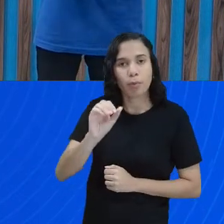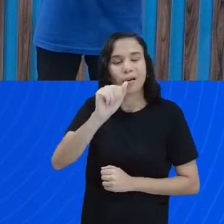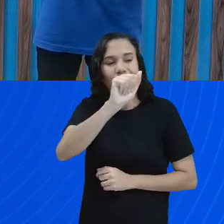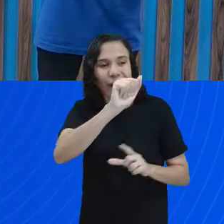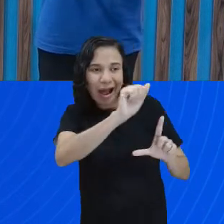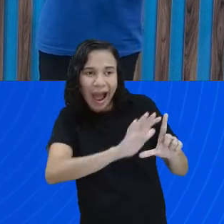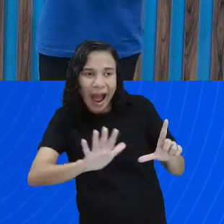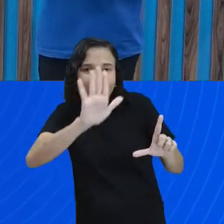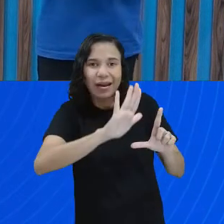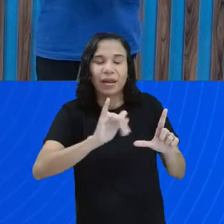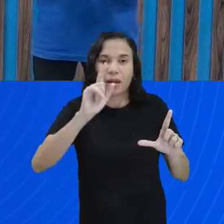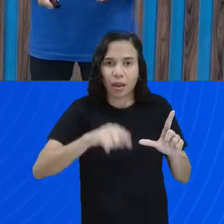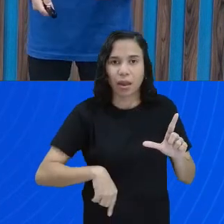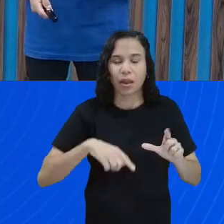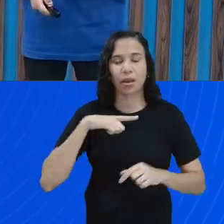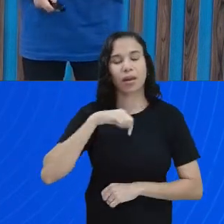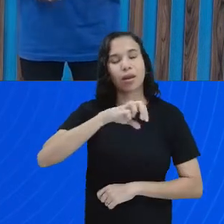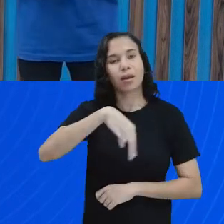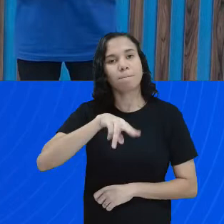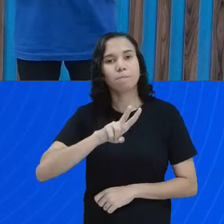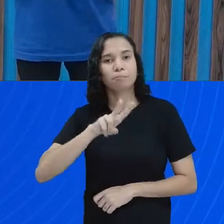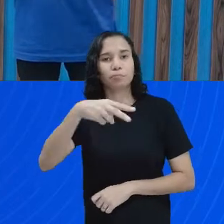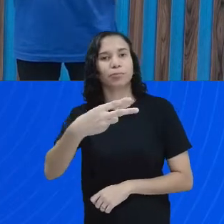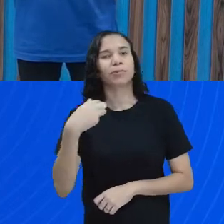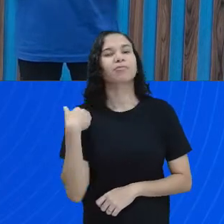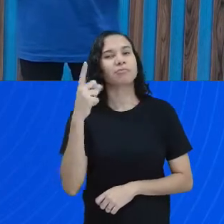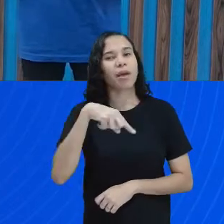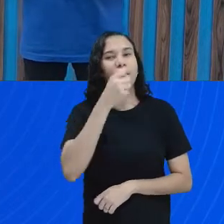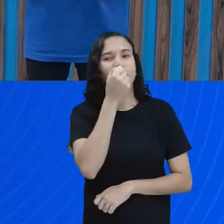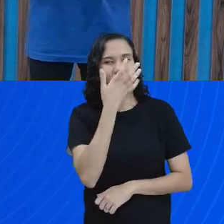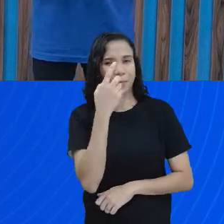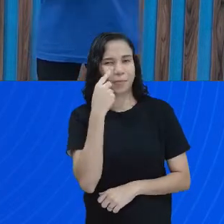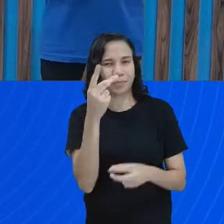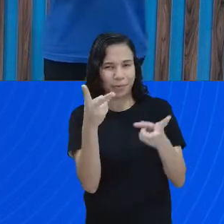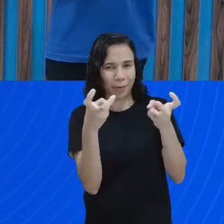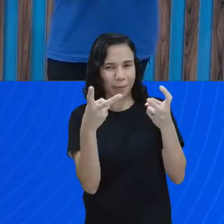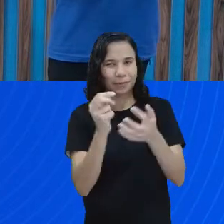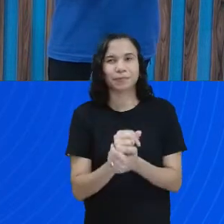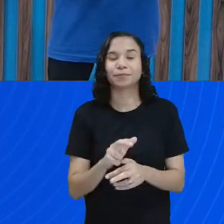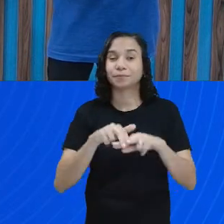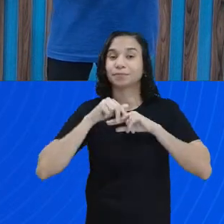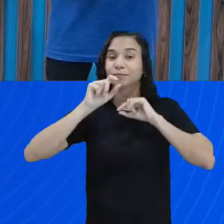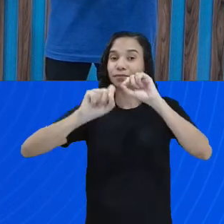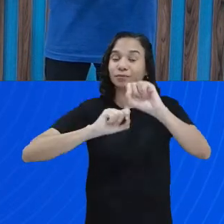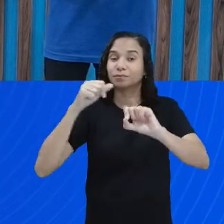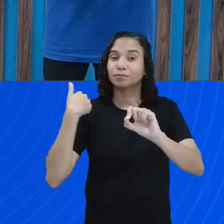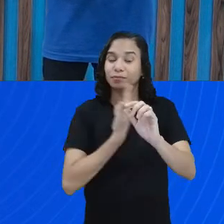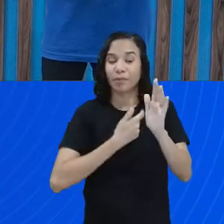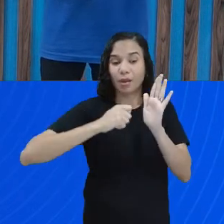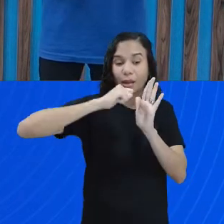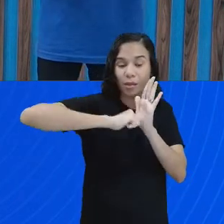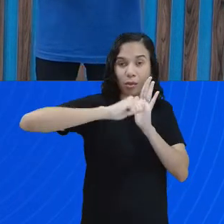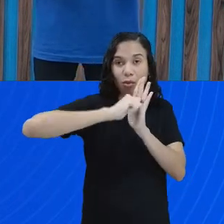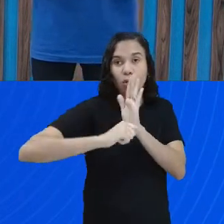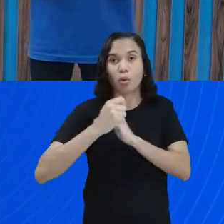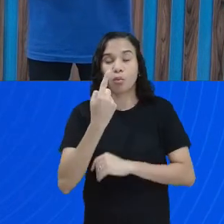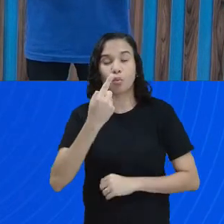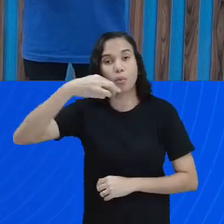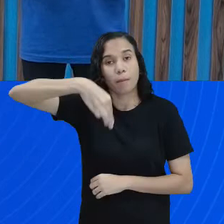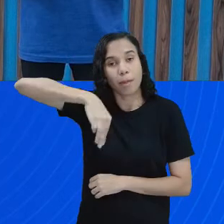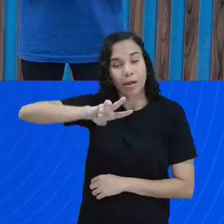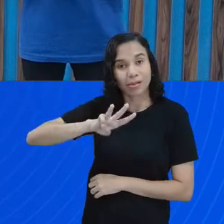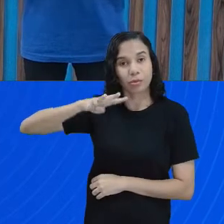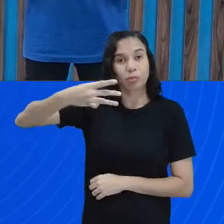ao quadrado. Então, vocês estão percebendo aí que é numa boa, sem problema nenhum. Então, vamos anotar aí, ó. 1 metro cúbico